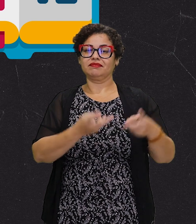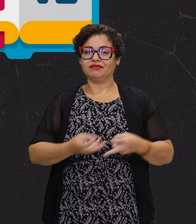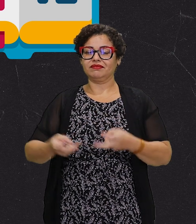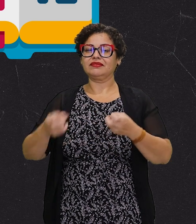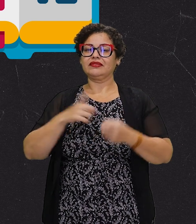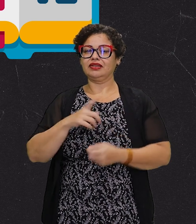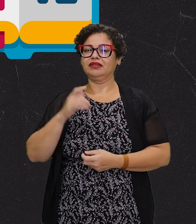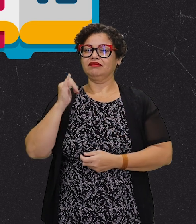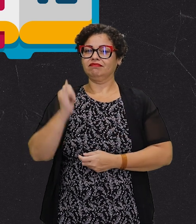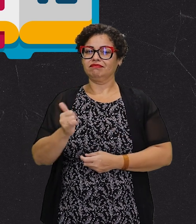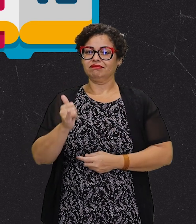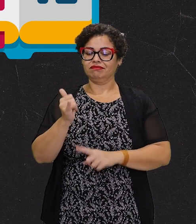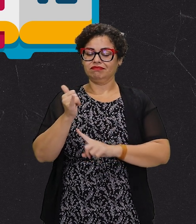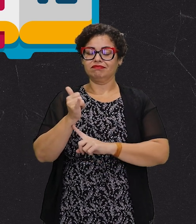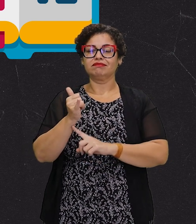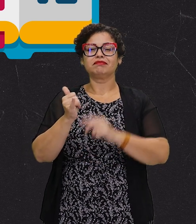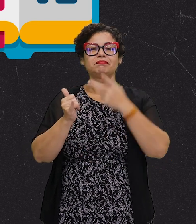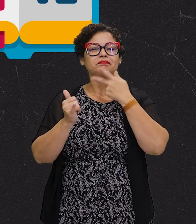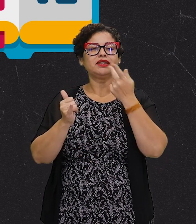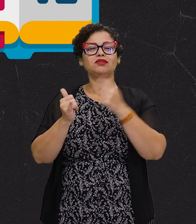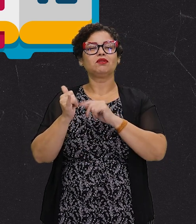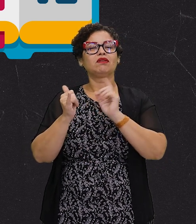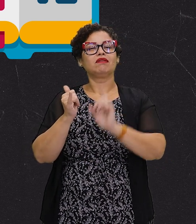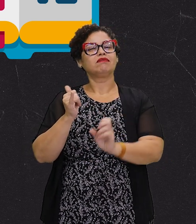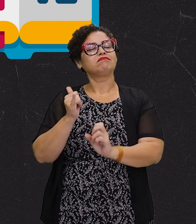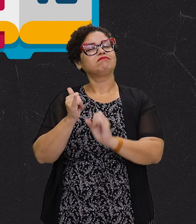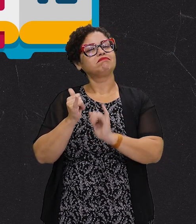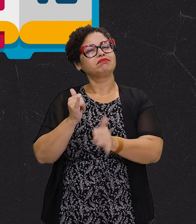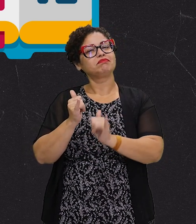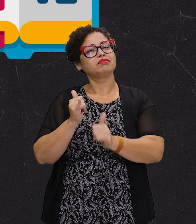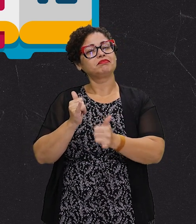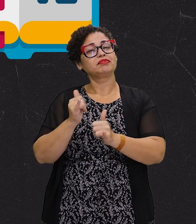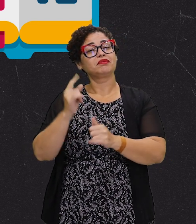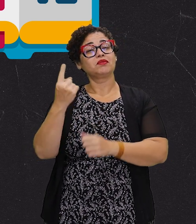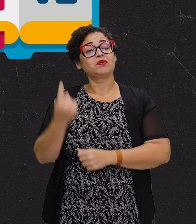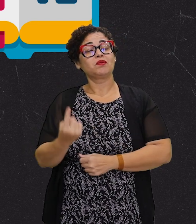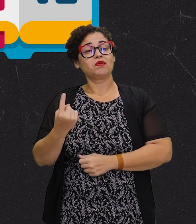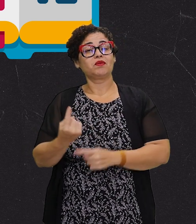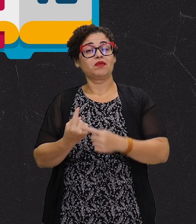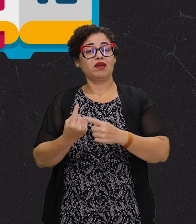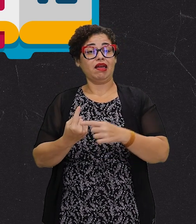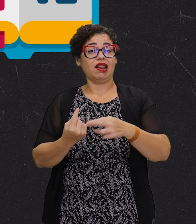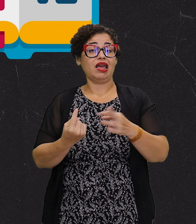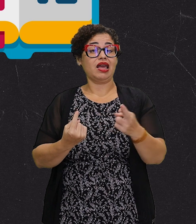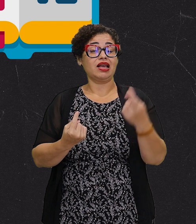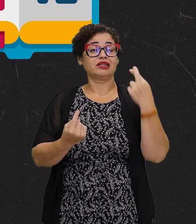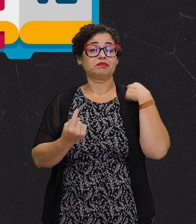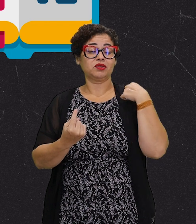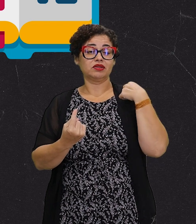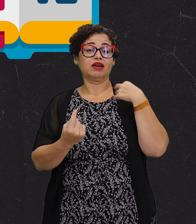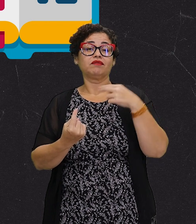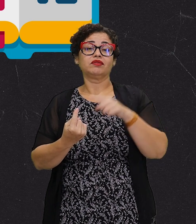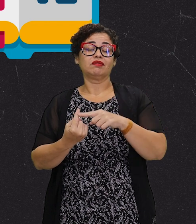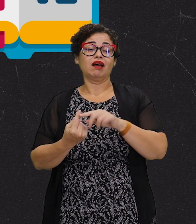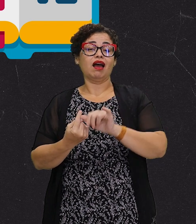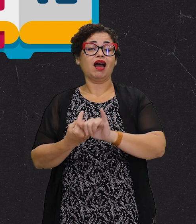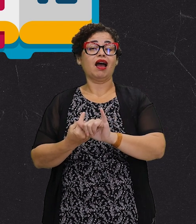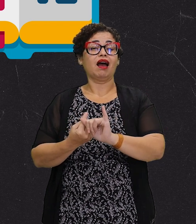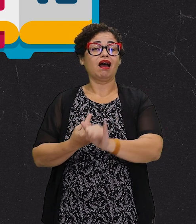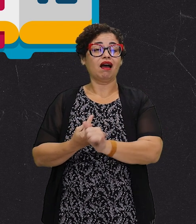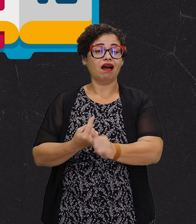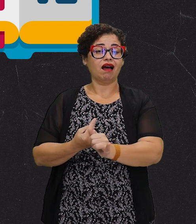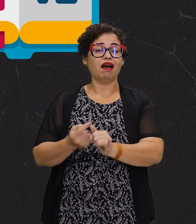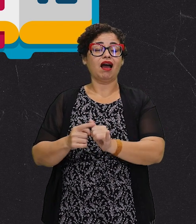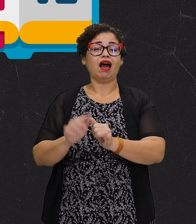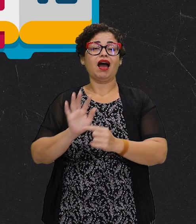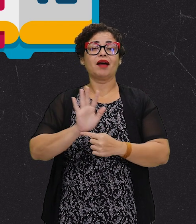presença de um narrador. O narrador é uma figura central de um conto, responsável por apresentar a